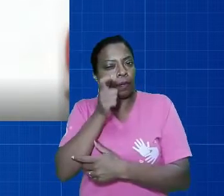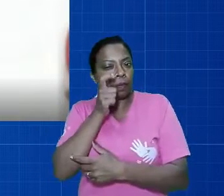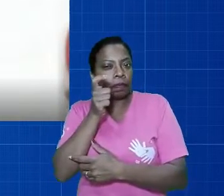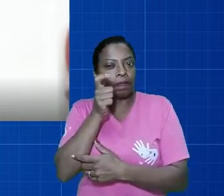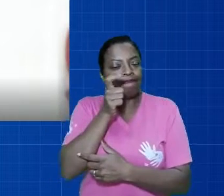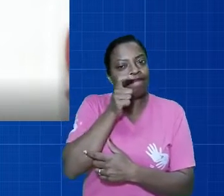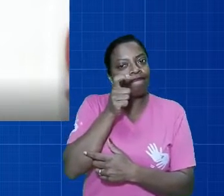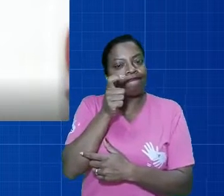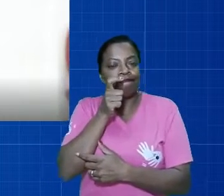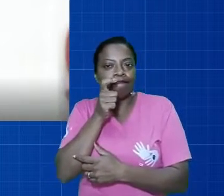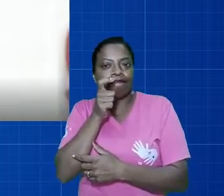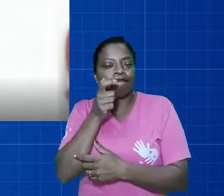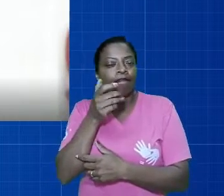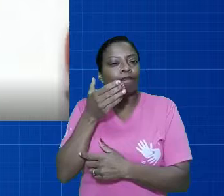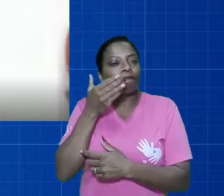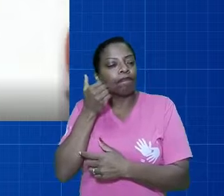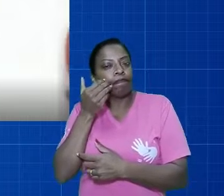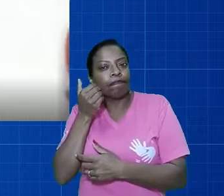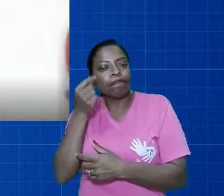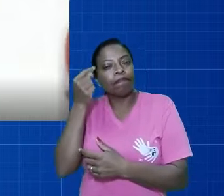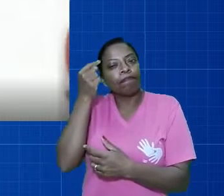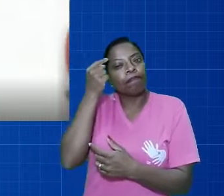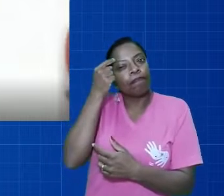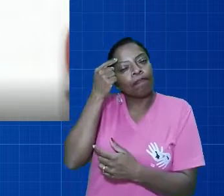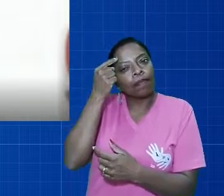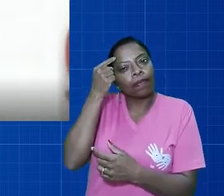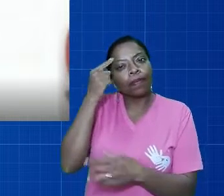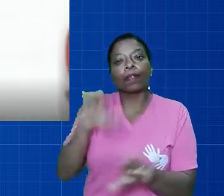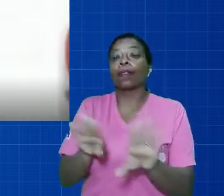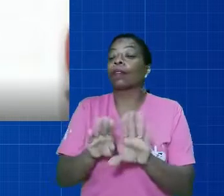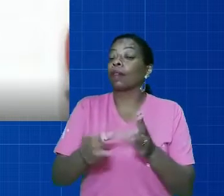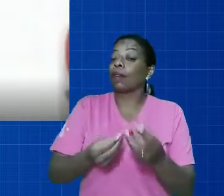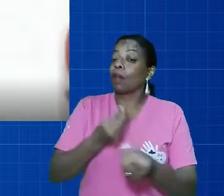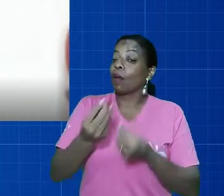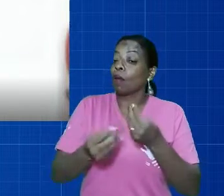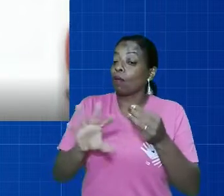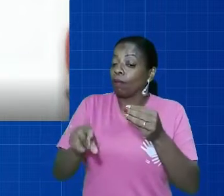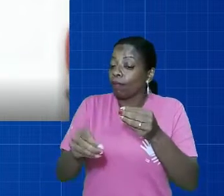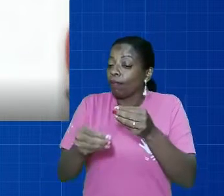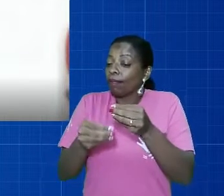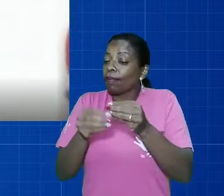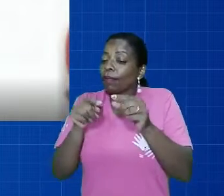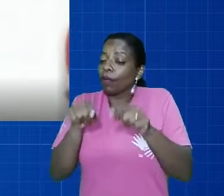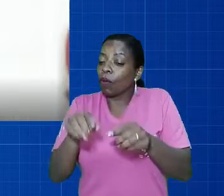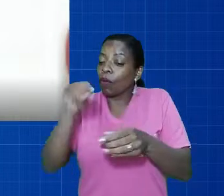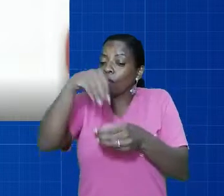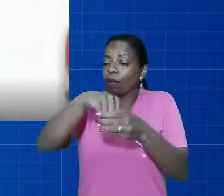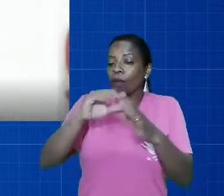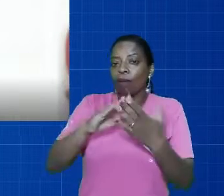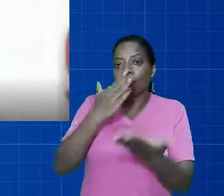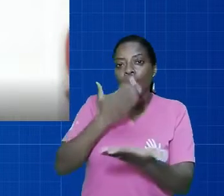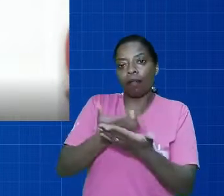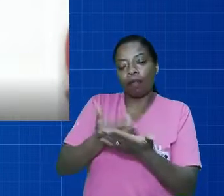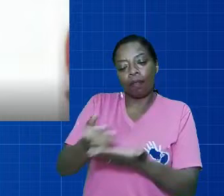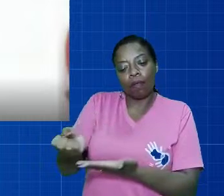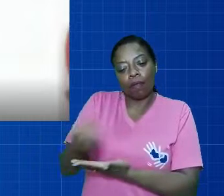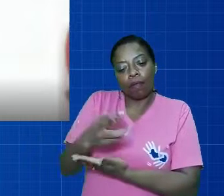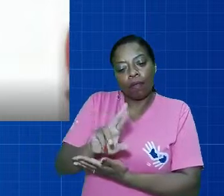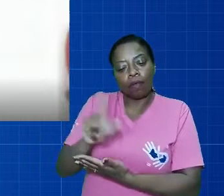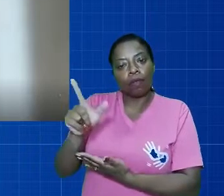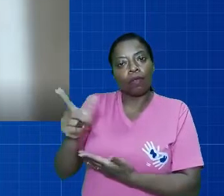né, para pensar um pouco nessa nova configuração que surge, né, da